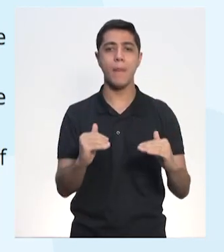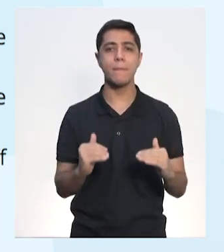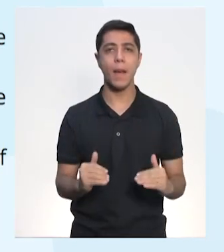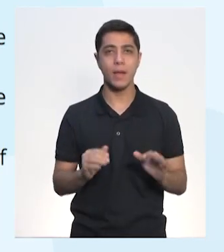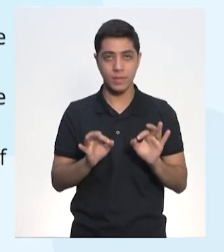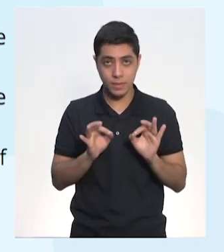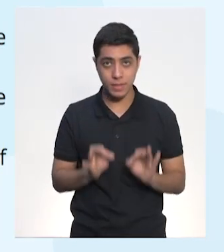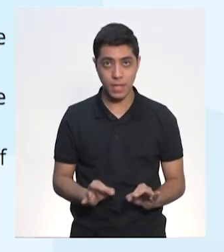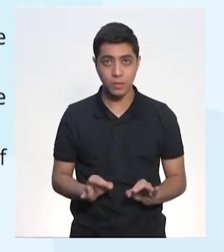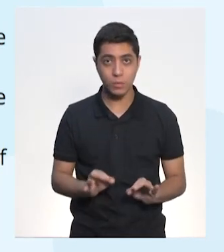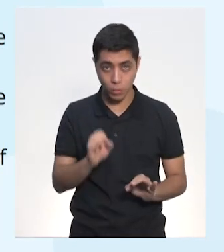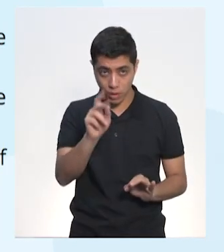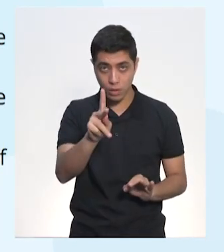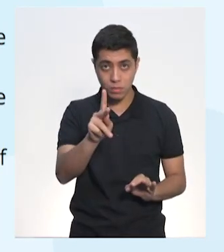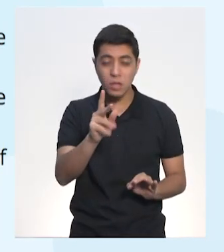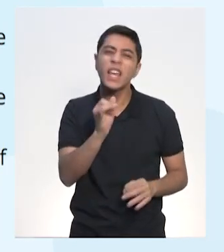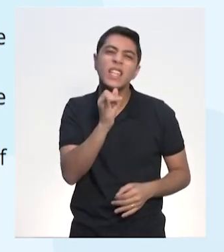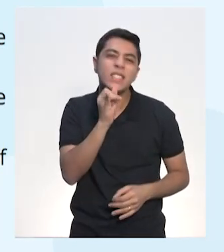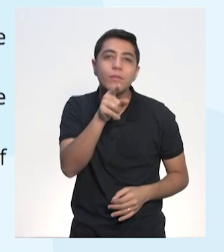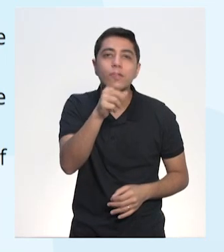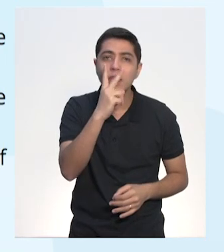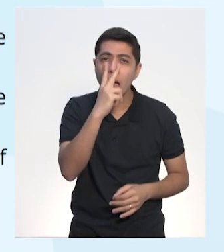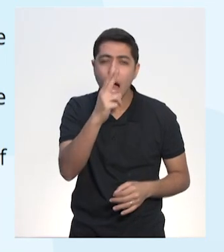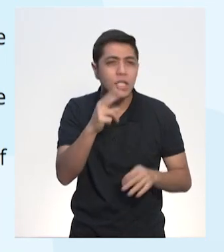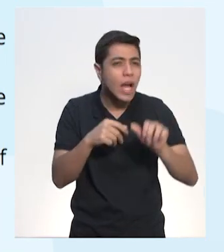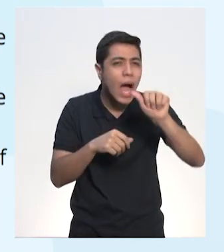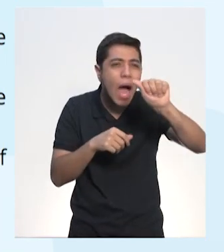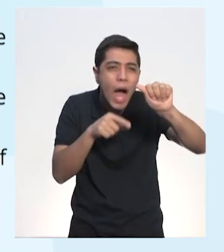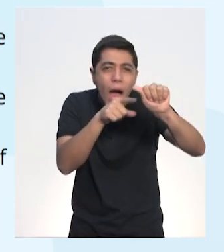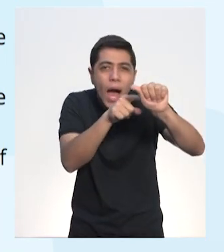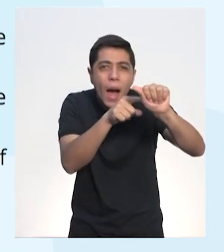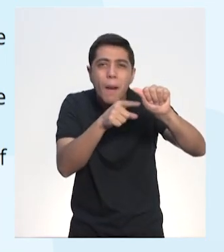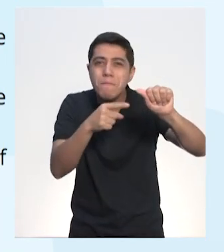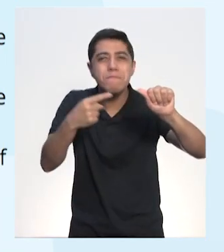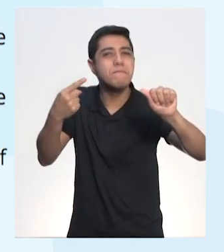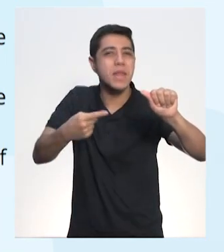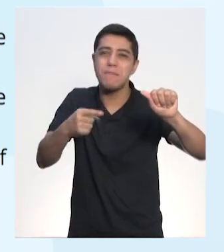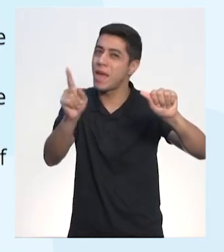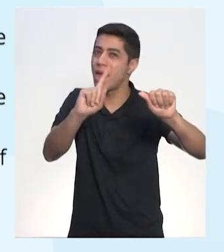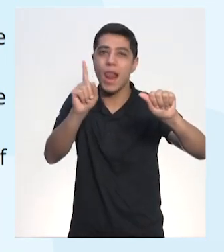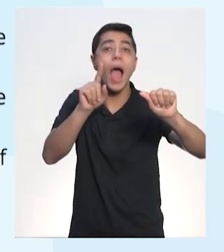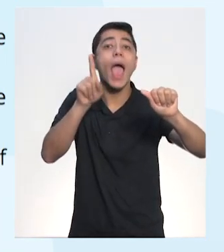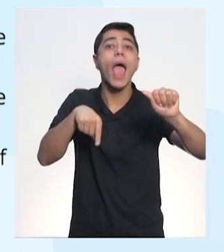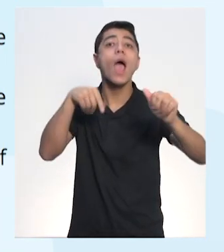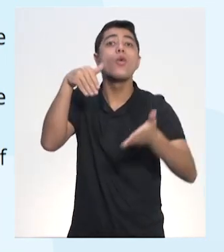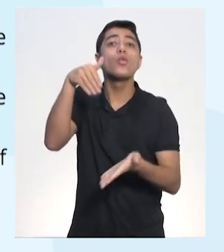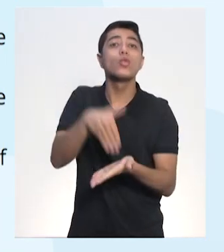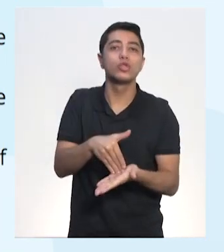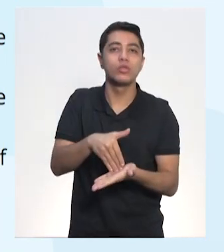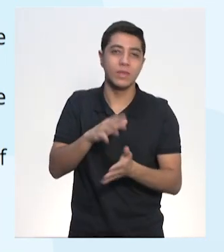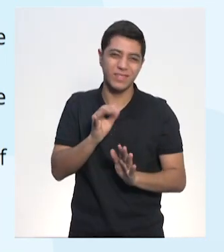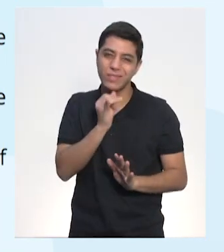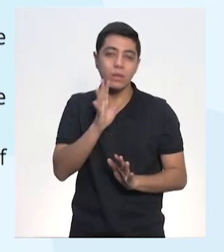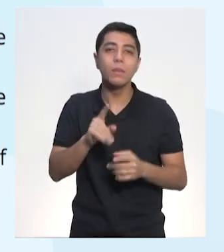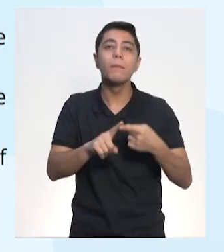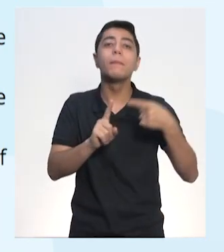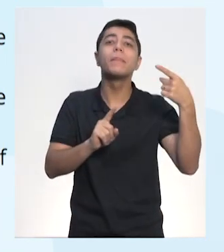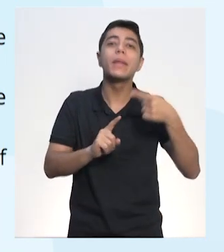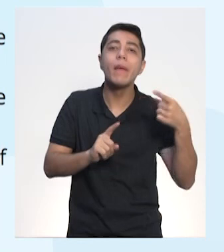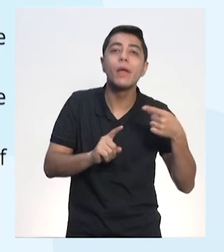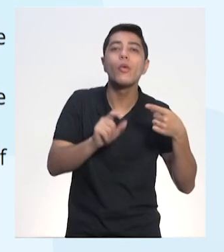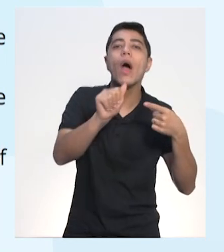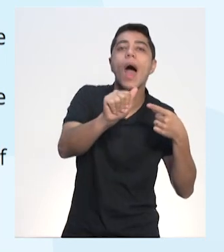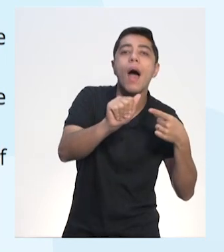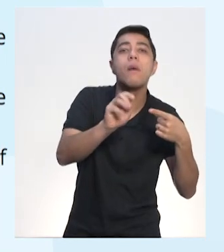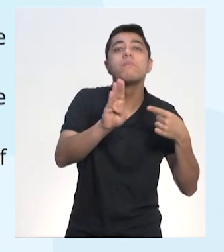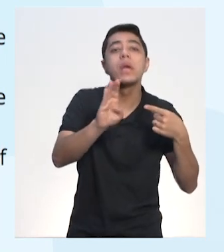colocar você coloca 1, qual que é a primeira, qual que você acha 1, e aí coloca a letra da primeira. 2, e qual que é a letra da segunda.